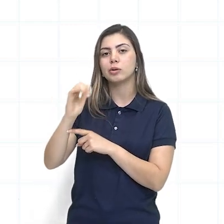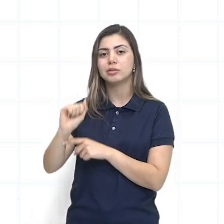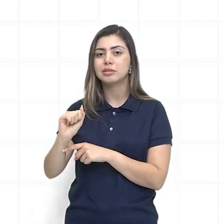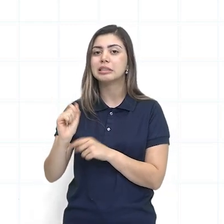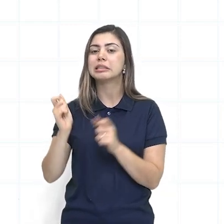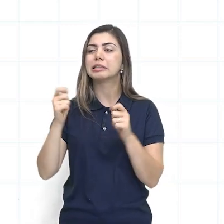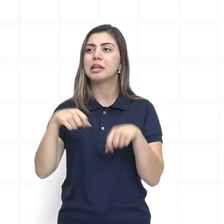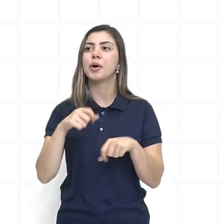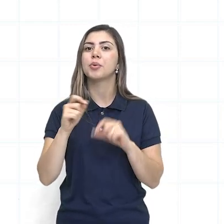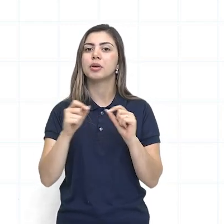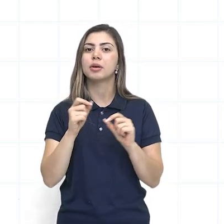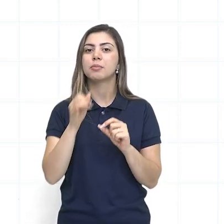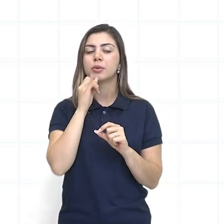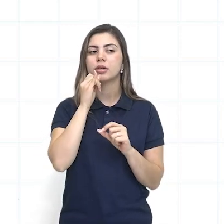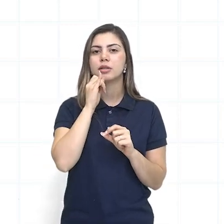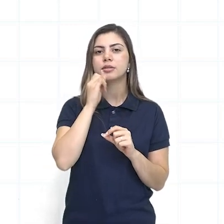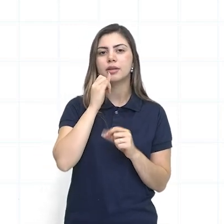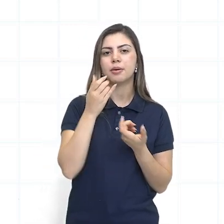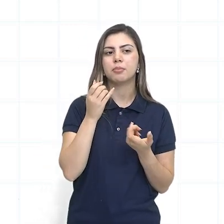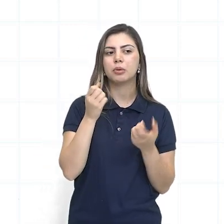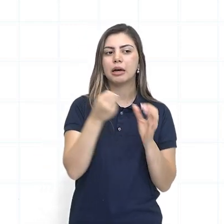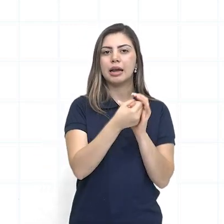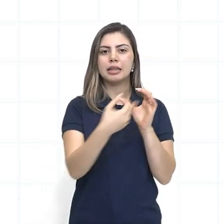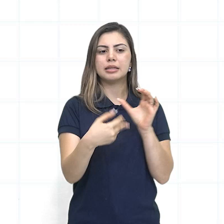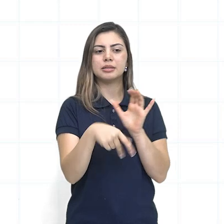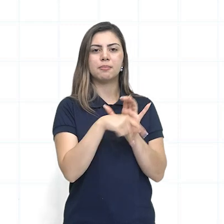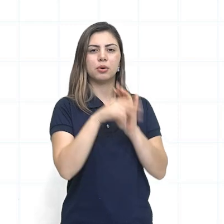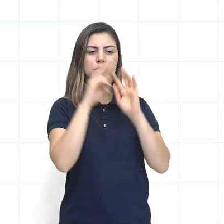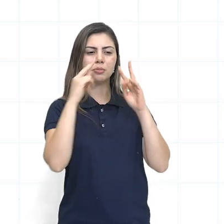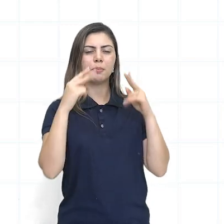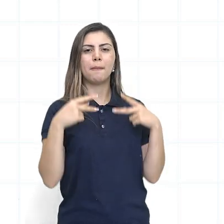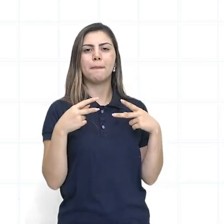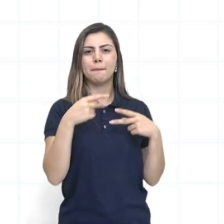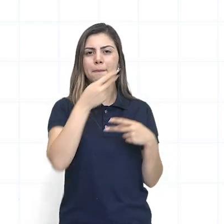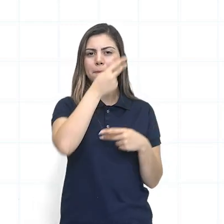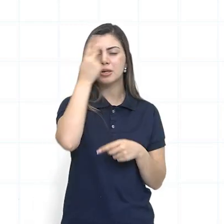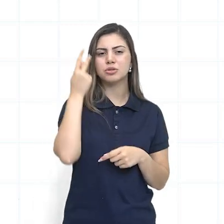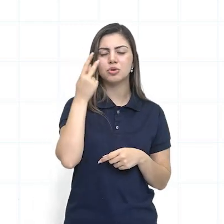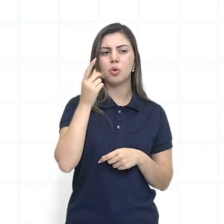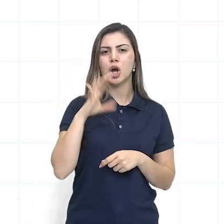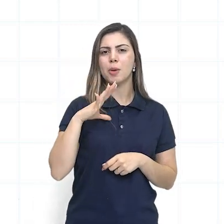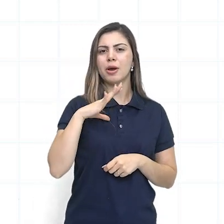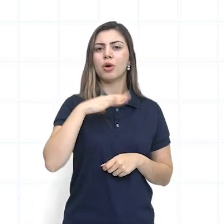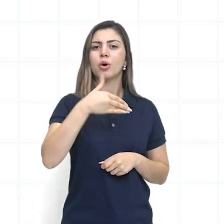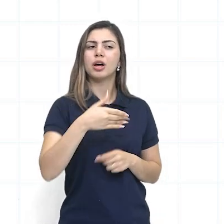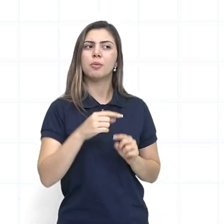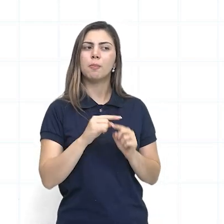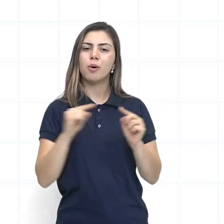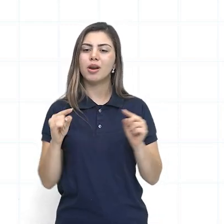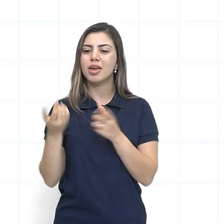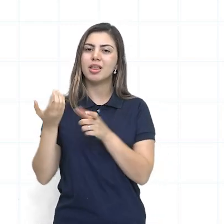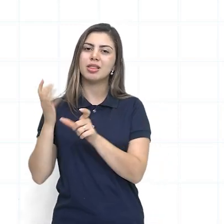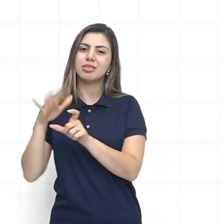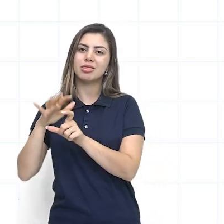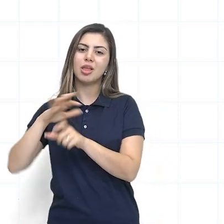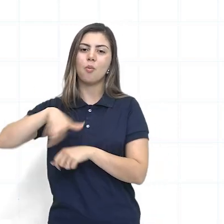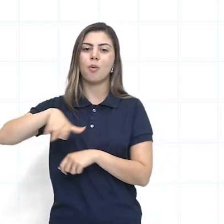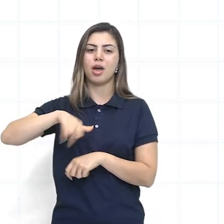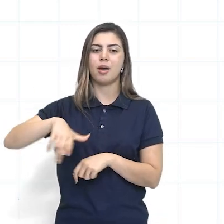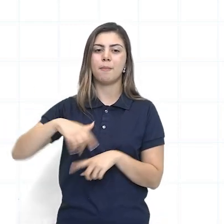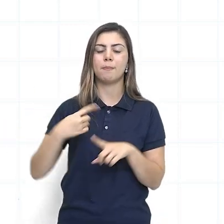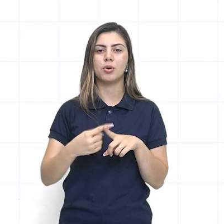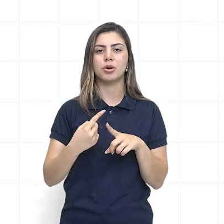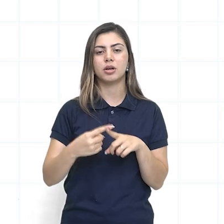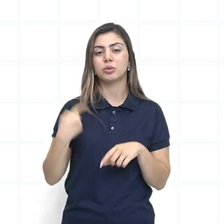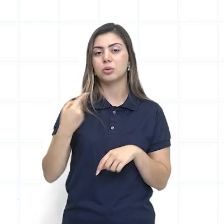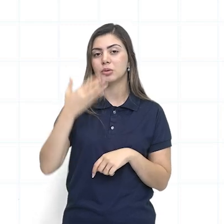como característica de uma pessoa, por ser valente. Mas não vai ser denotativo, tá? Porque a palavra